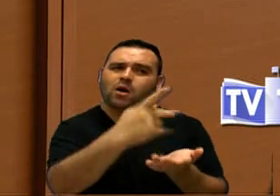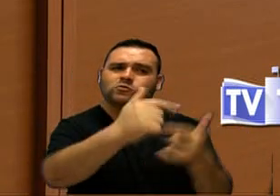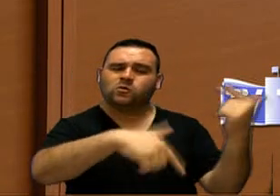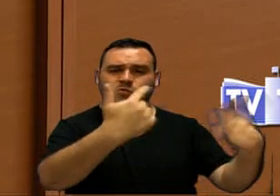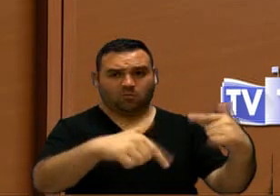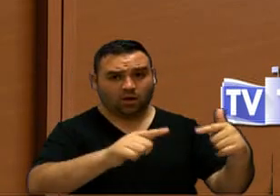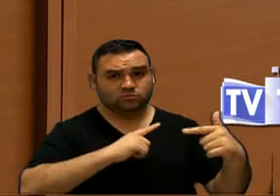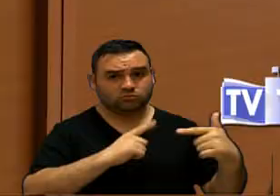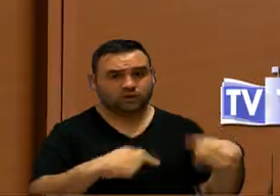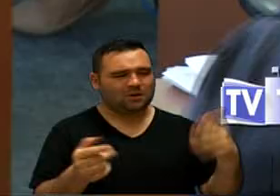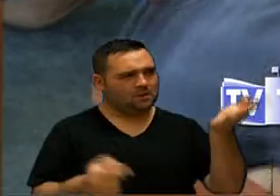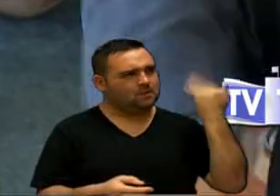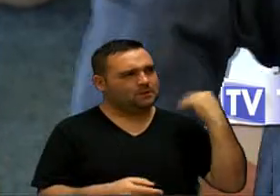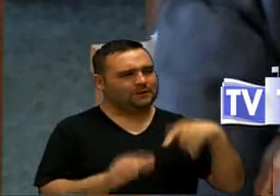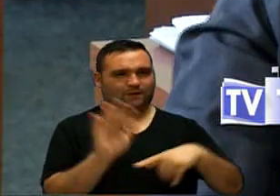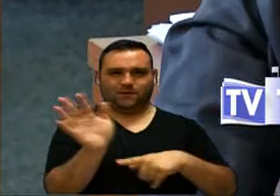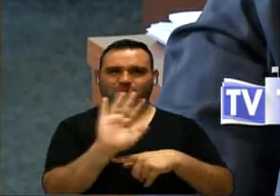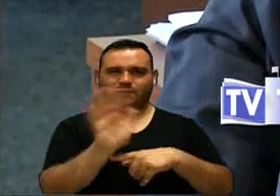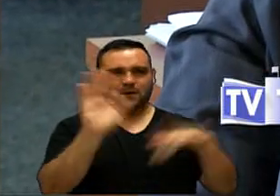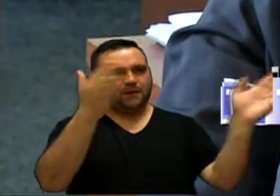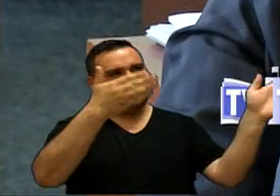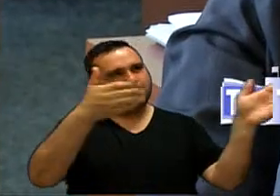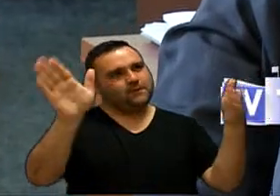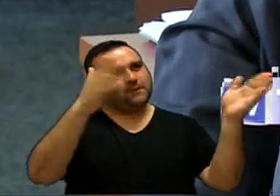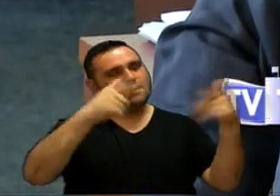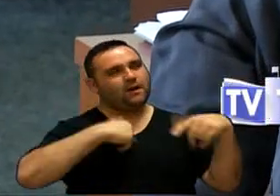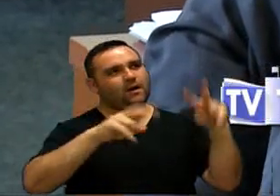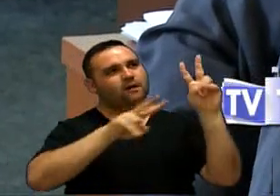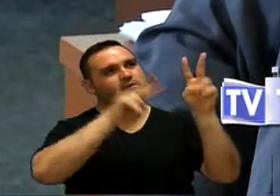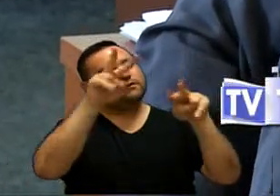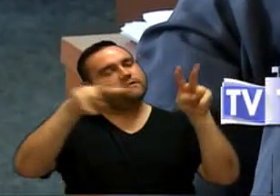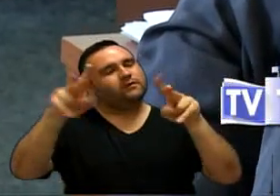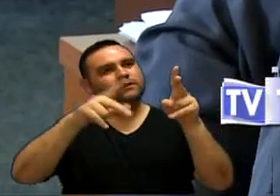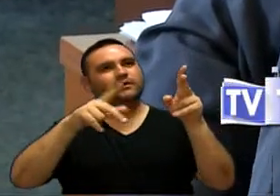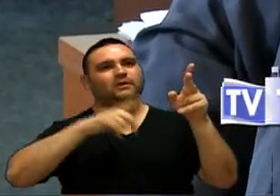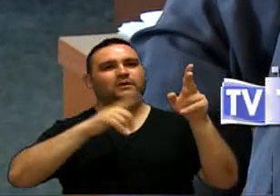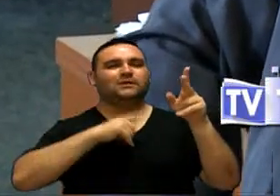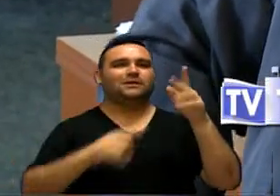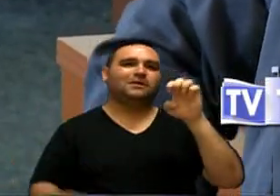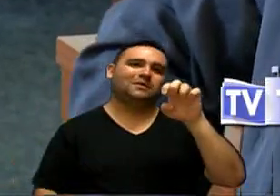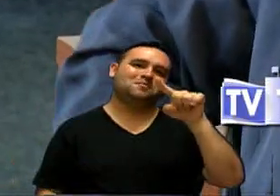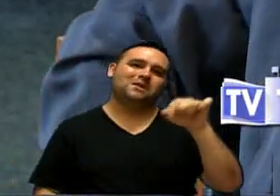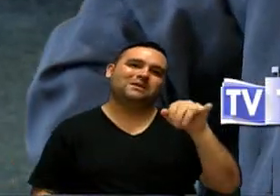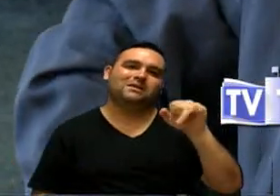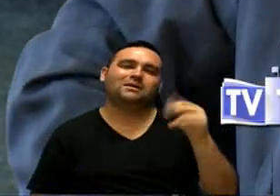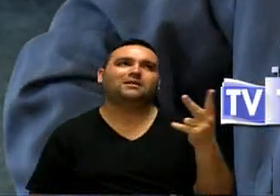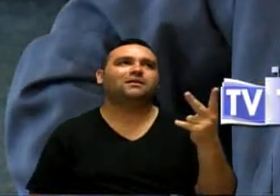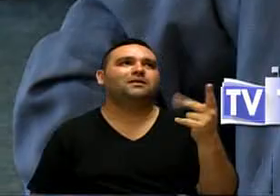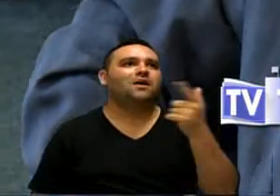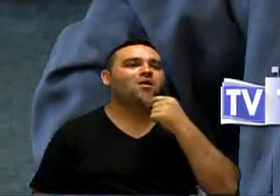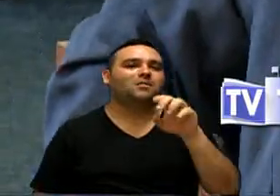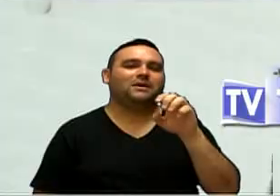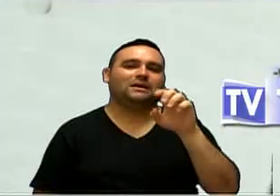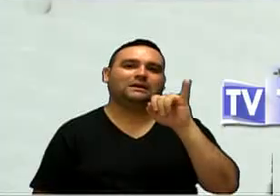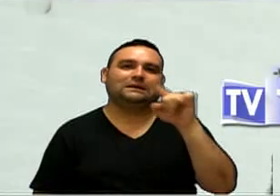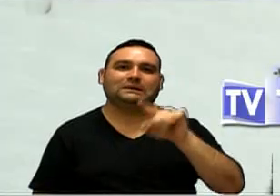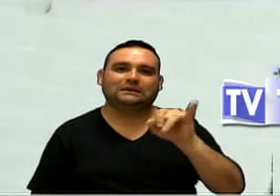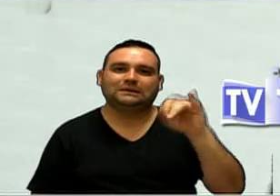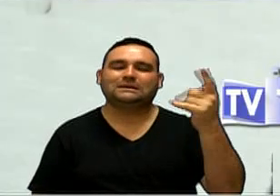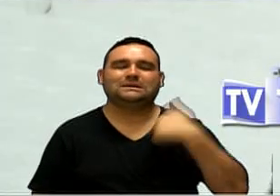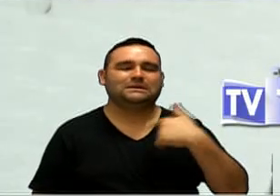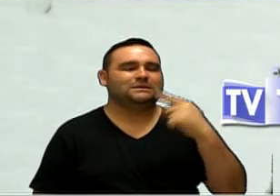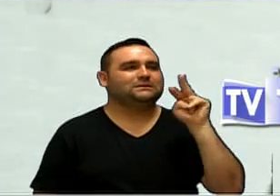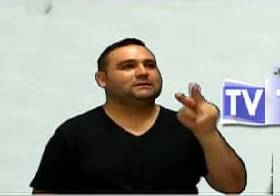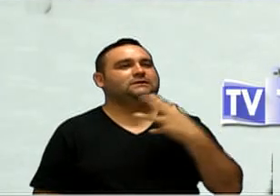do senhor. Quando passou aquele vídeo ali, que eu vi Bazani, Verdinho, Wizzy, me deu